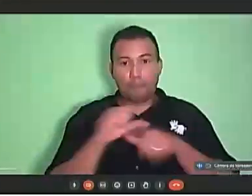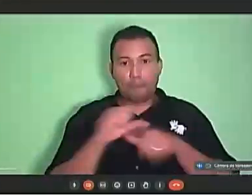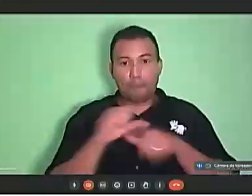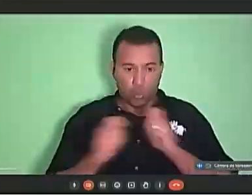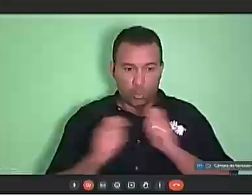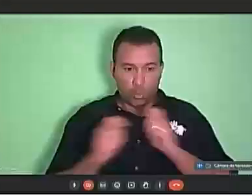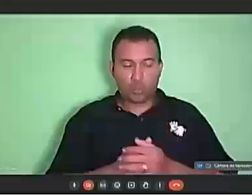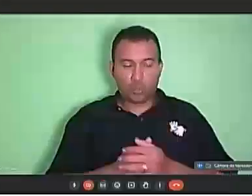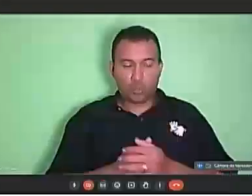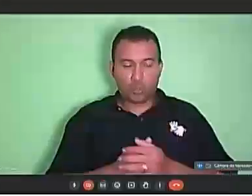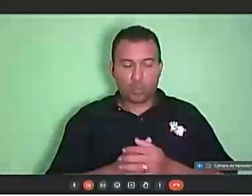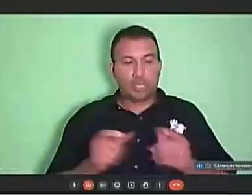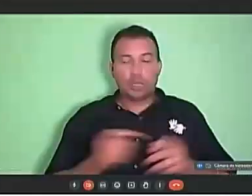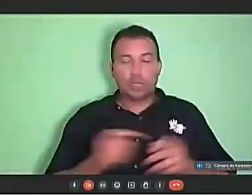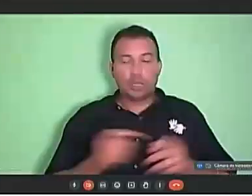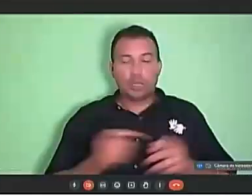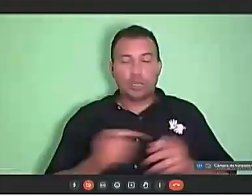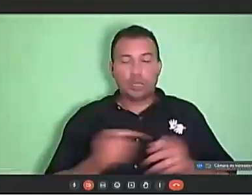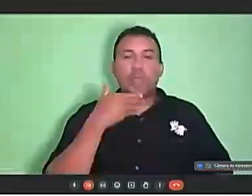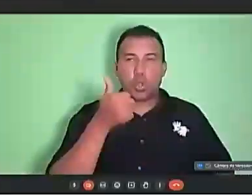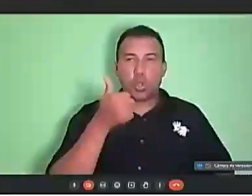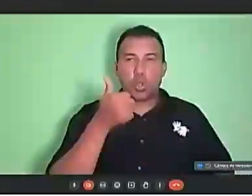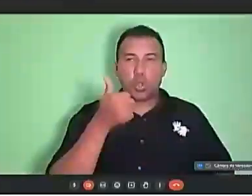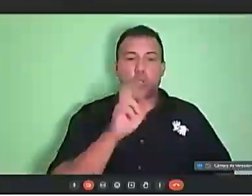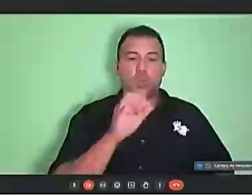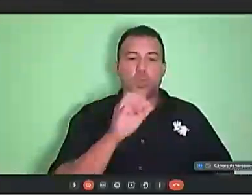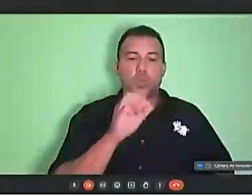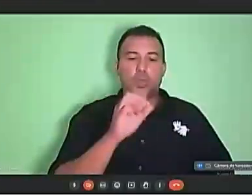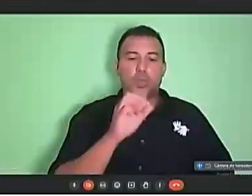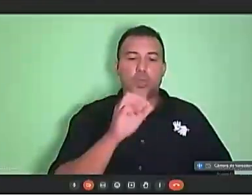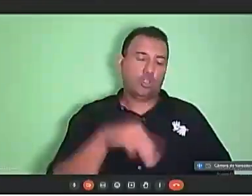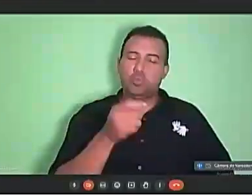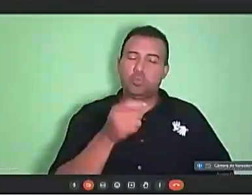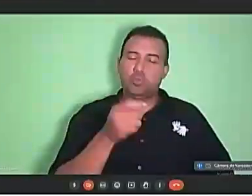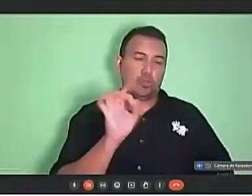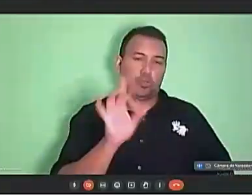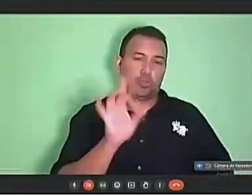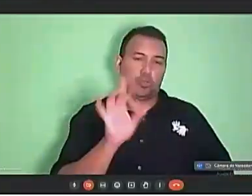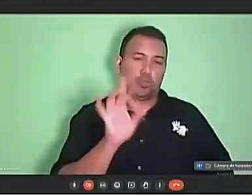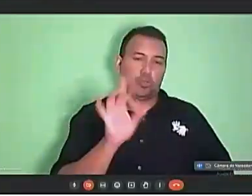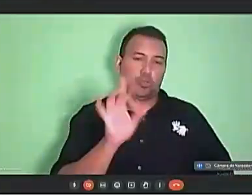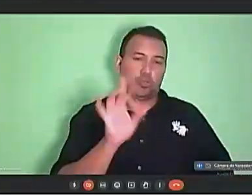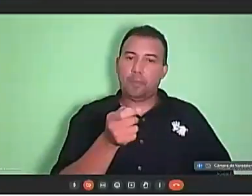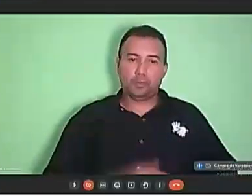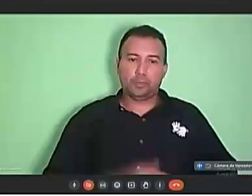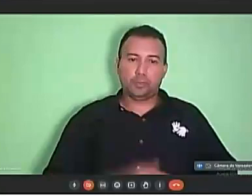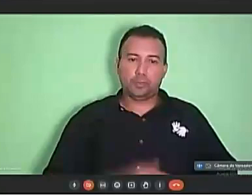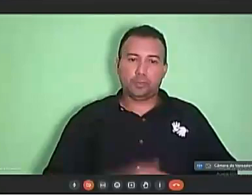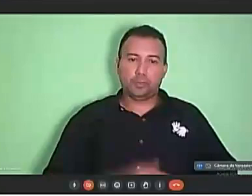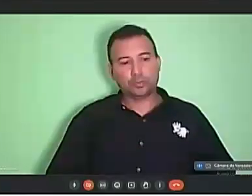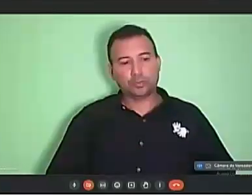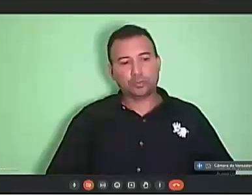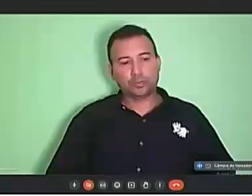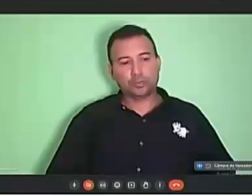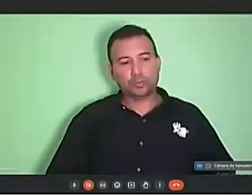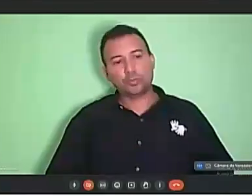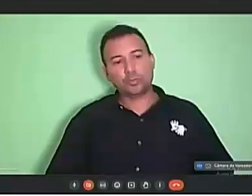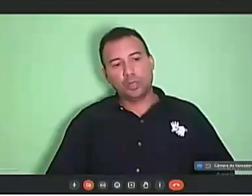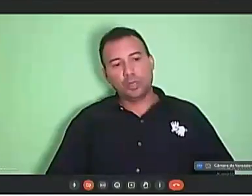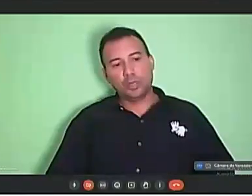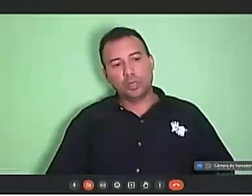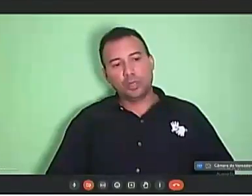melhora mais do que 50 centímetros as enchentes. Uma outra situação aventada aí, que o